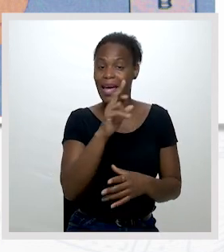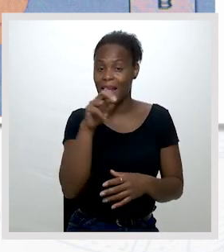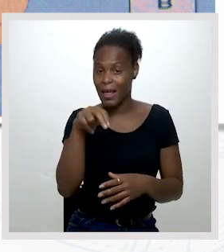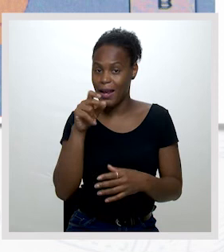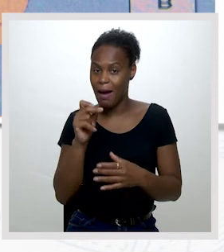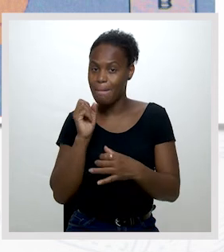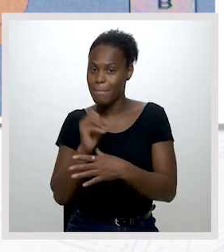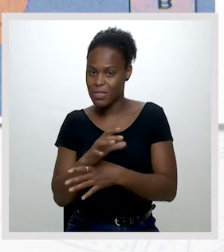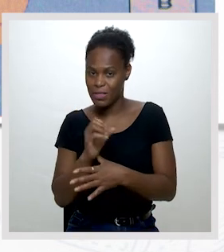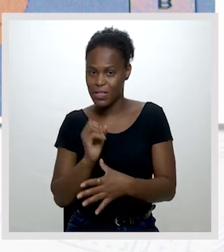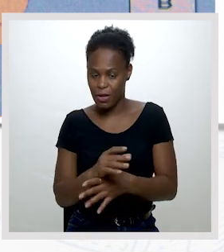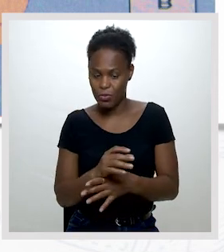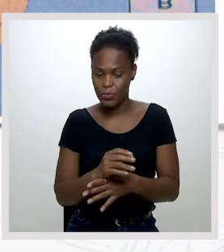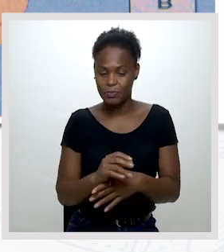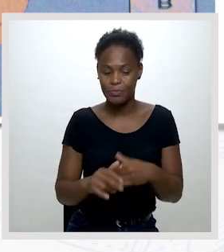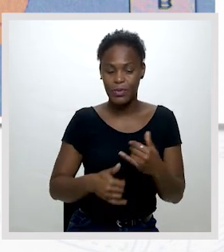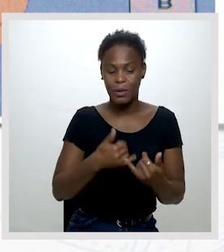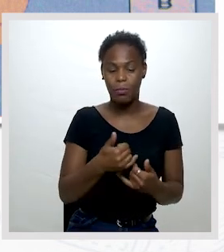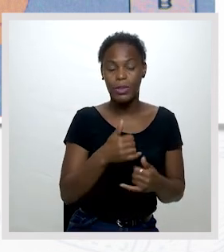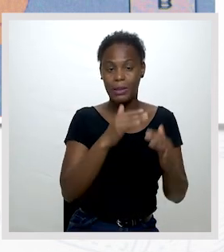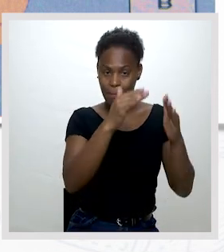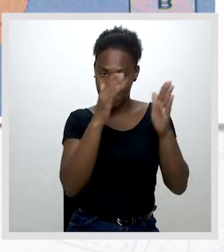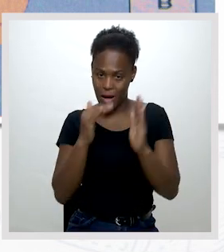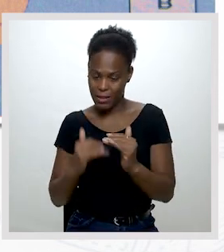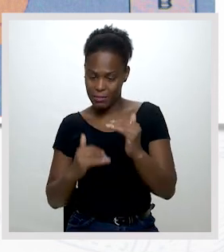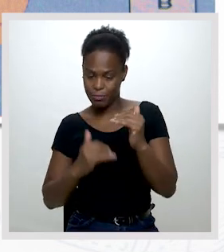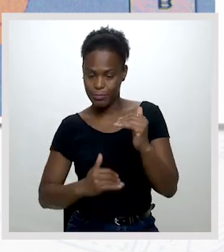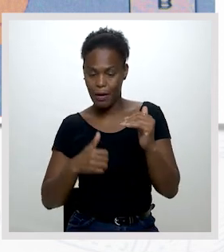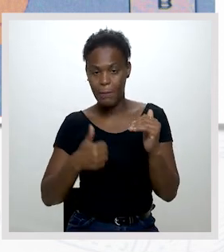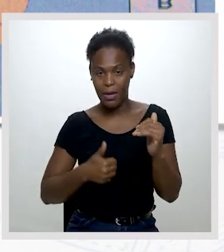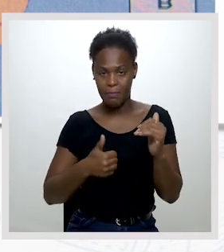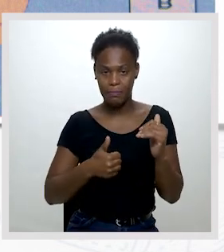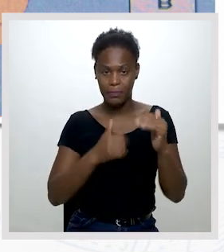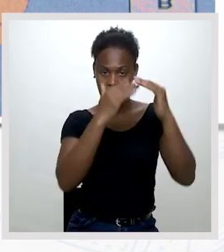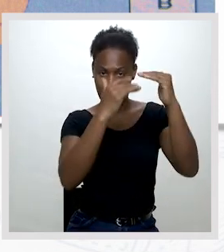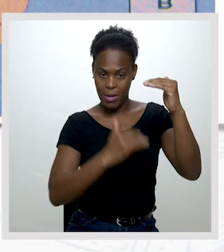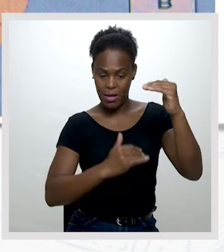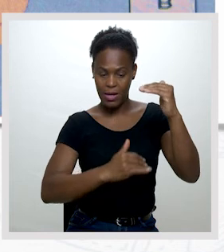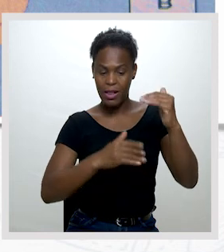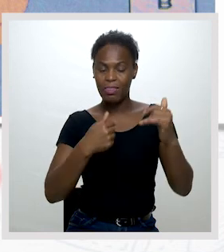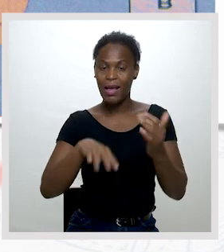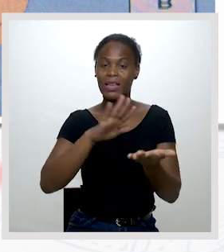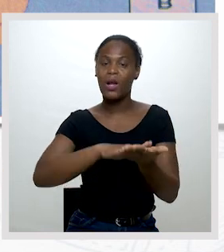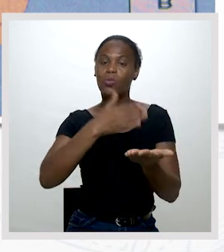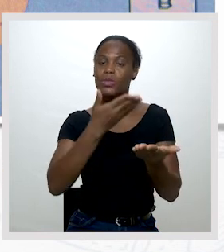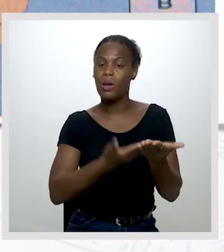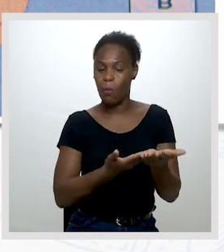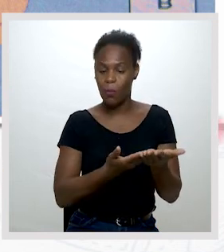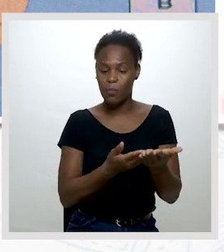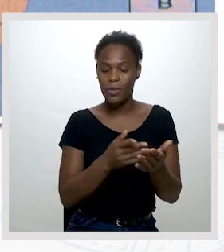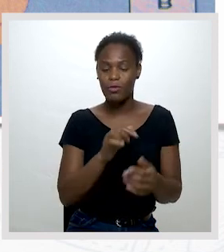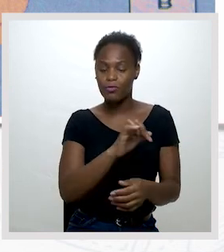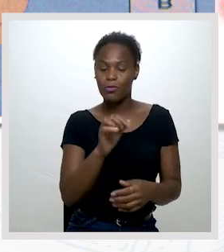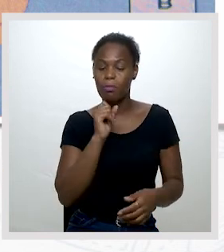RNA mensageiro. E a etapa B é a tradução.